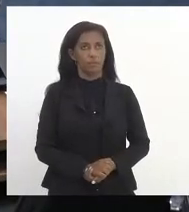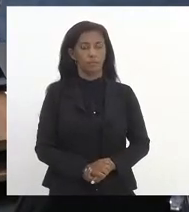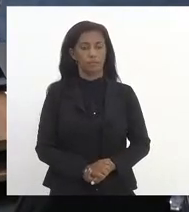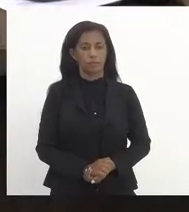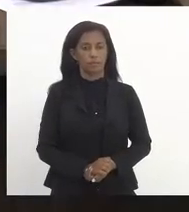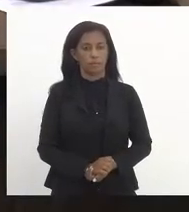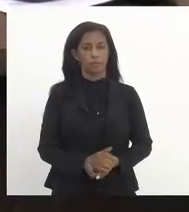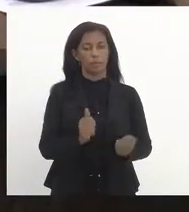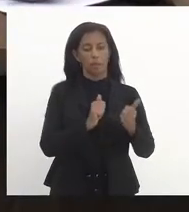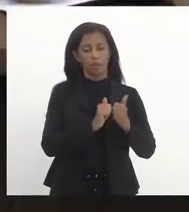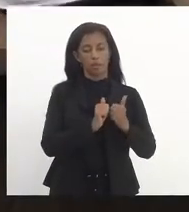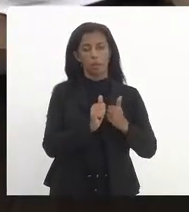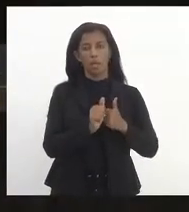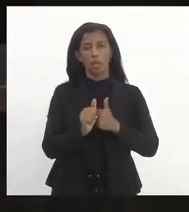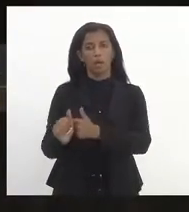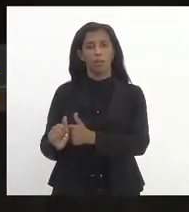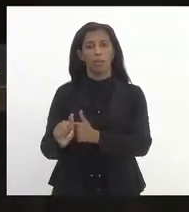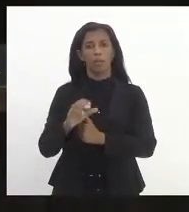Acompanho o parecer da CCJ.